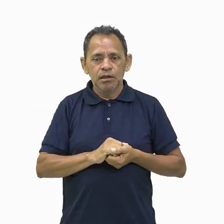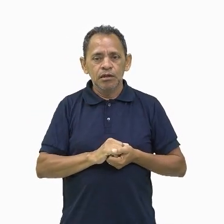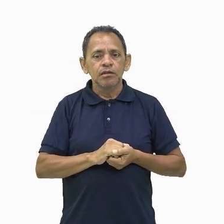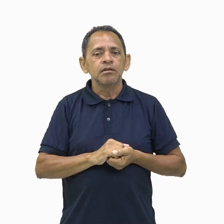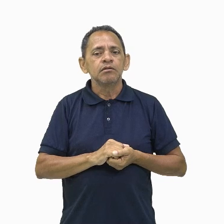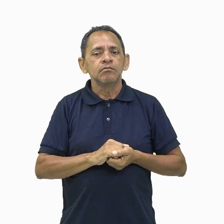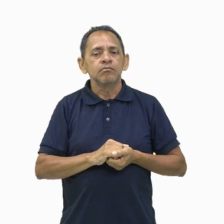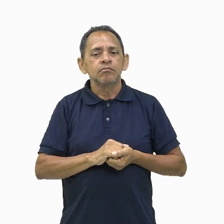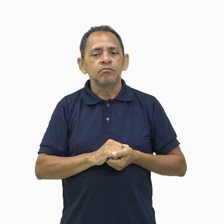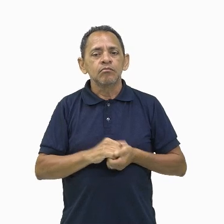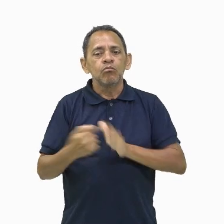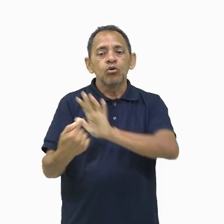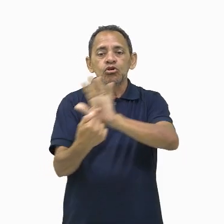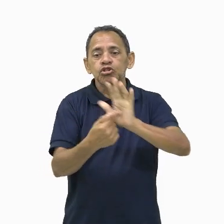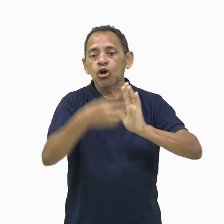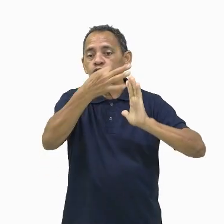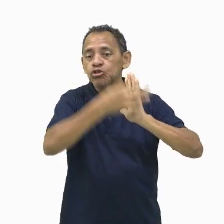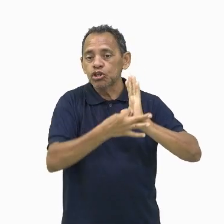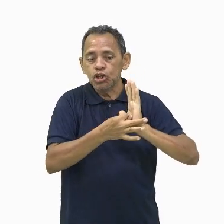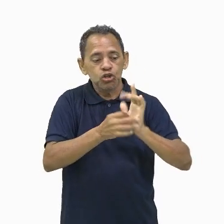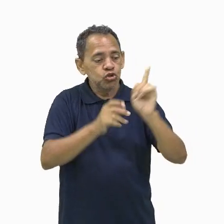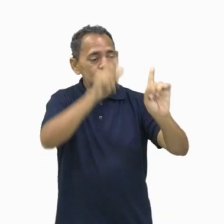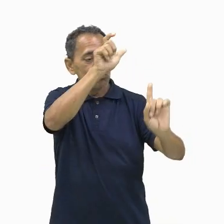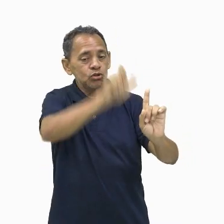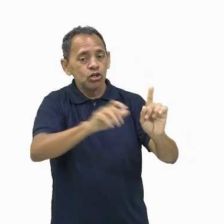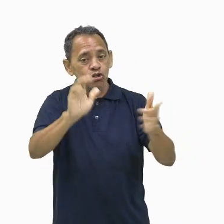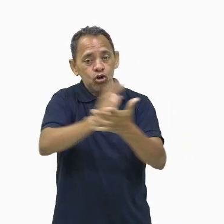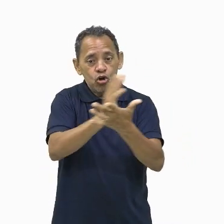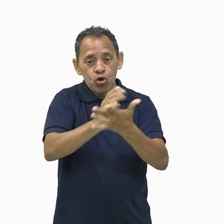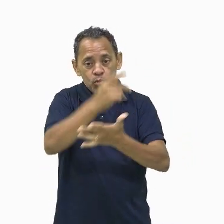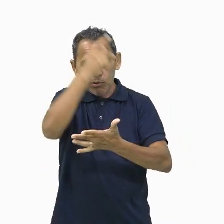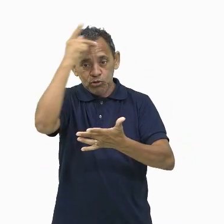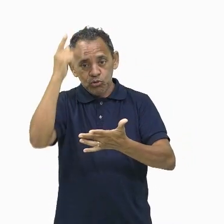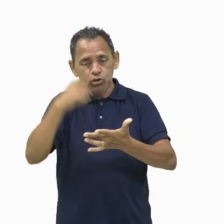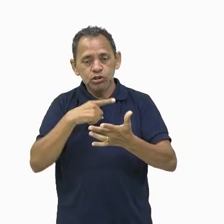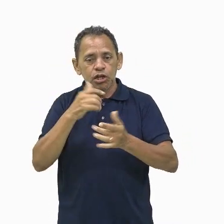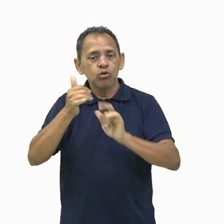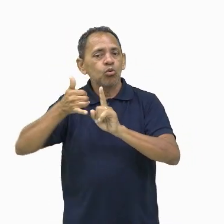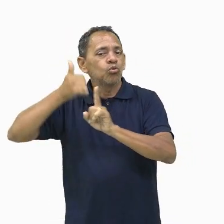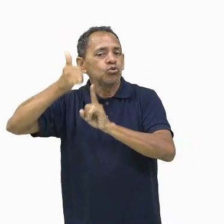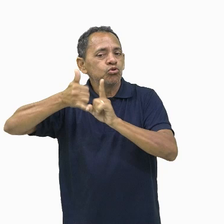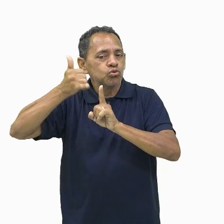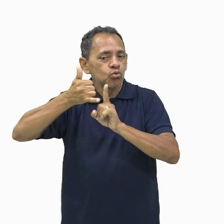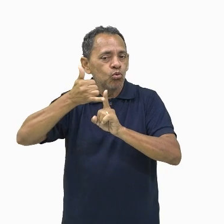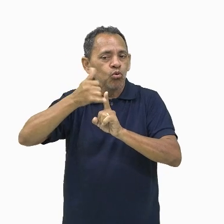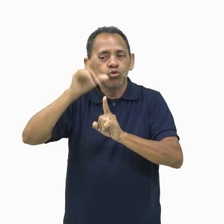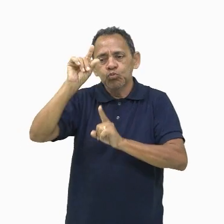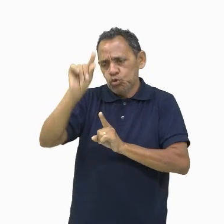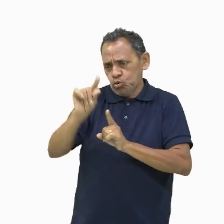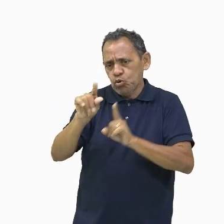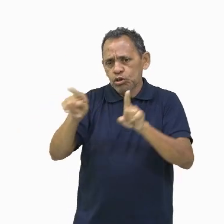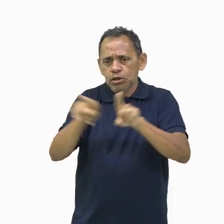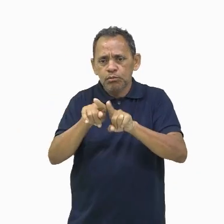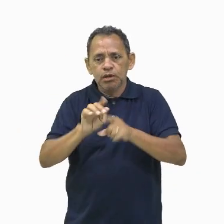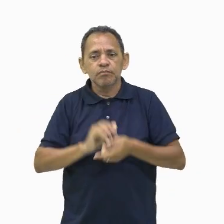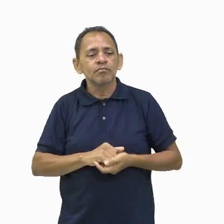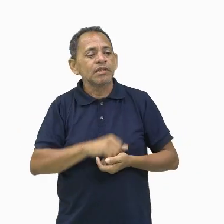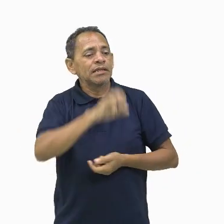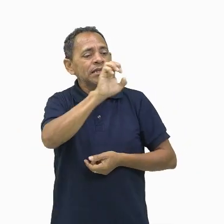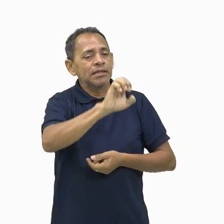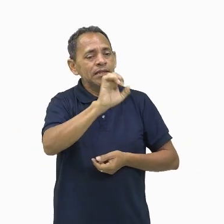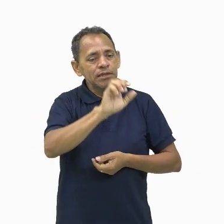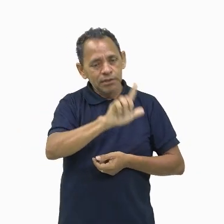personagem como alguém que tem ali um discurso mais econômico, mais reduzido, e a elipse pode me ajudar nesse